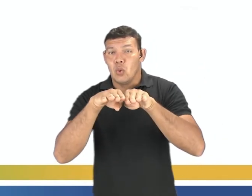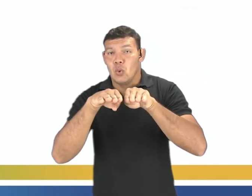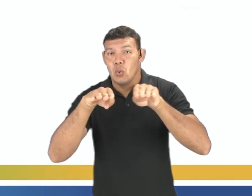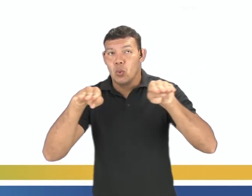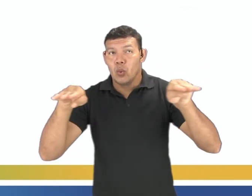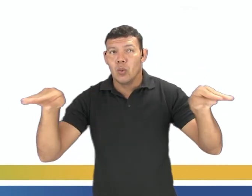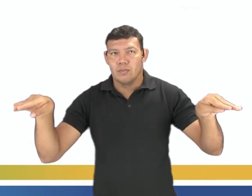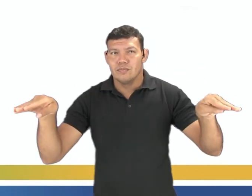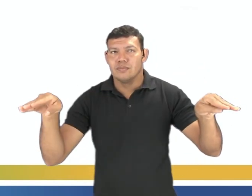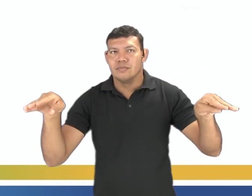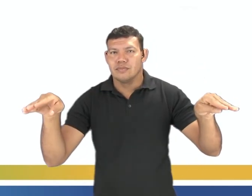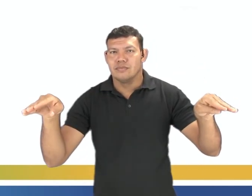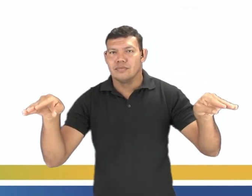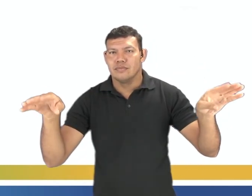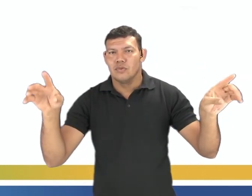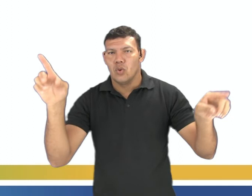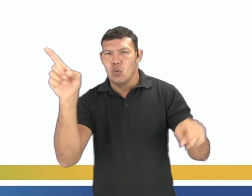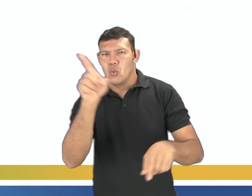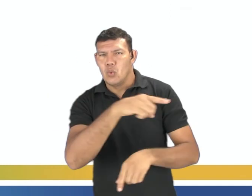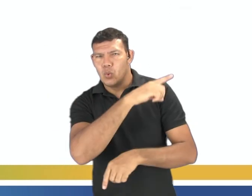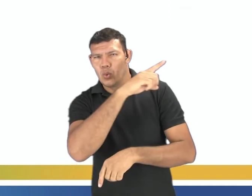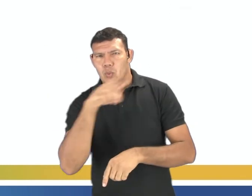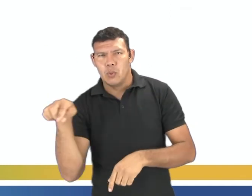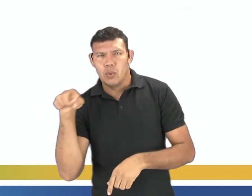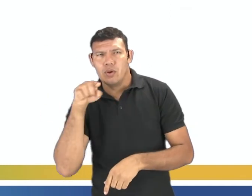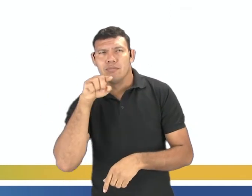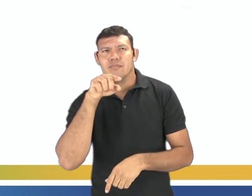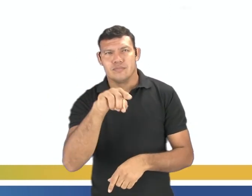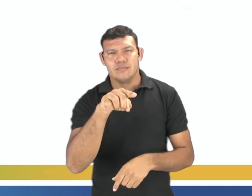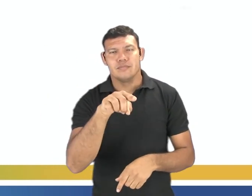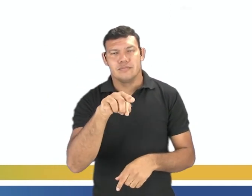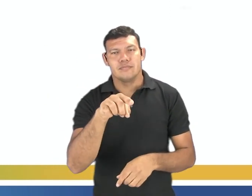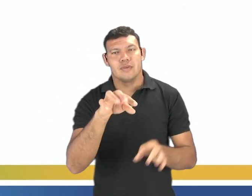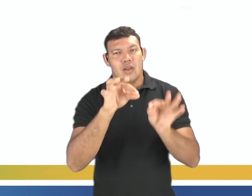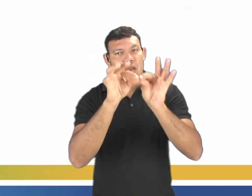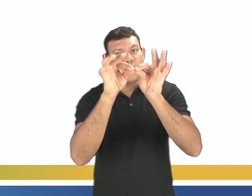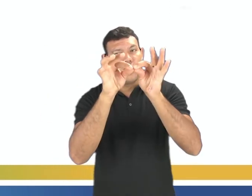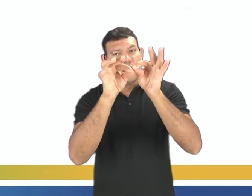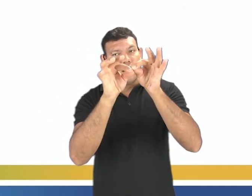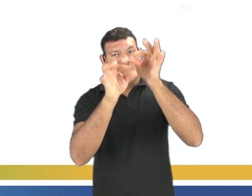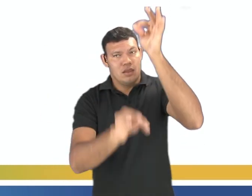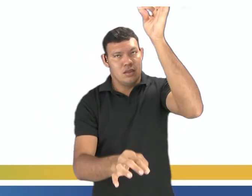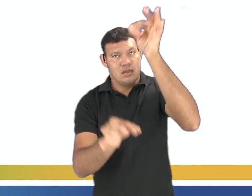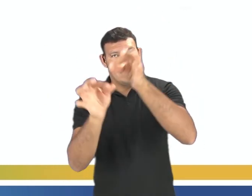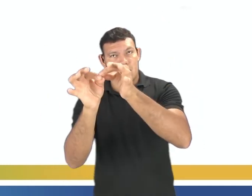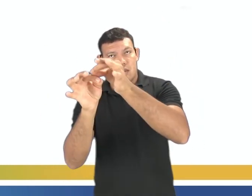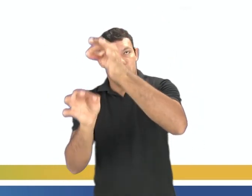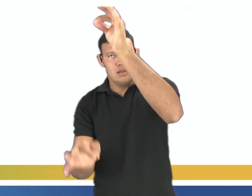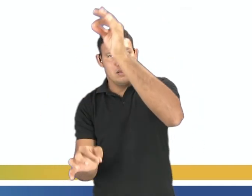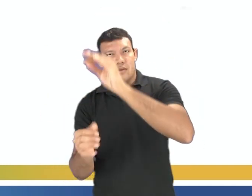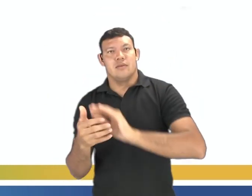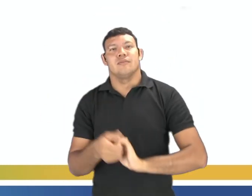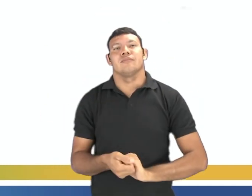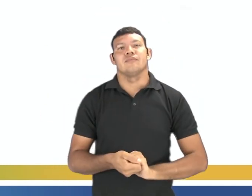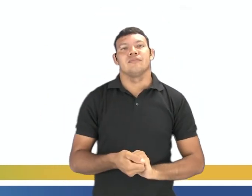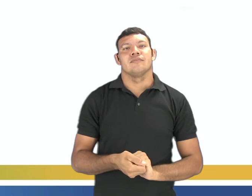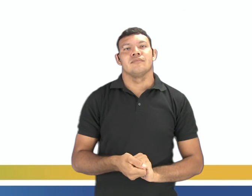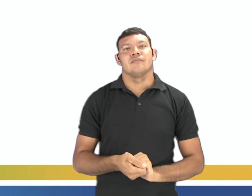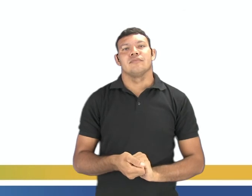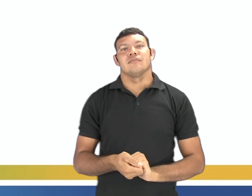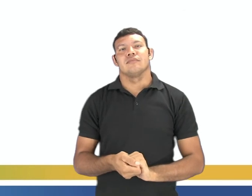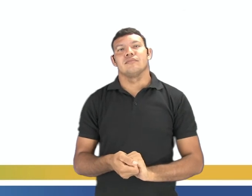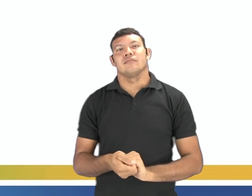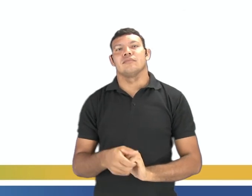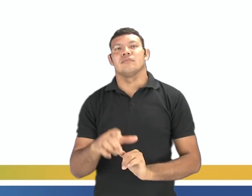se um plano intersectar dois planos paralelos as intersecções são duas retas paralelas tão